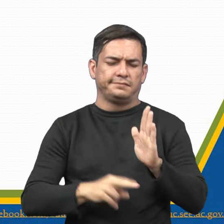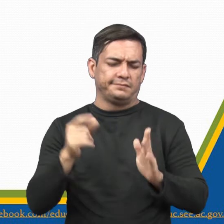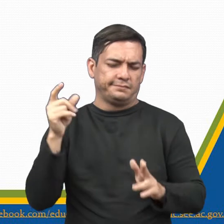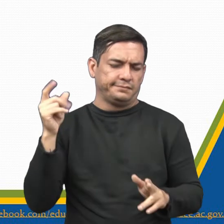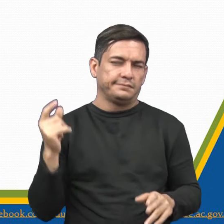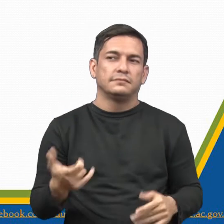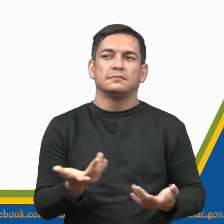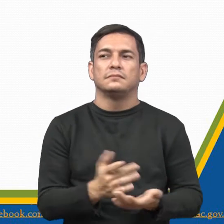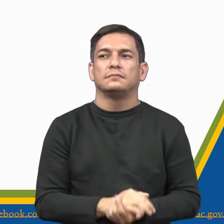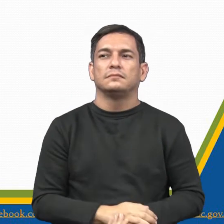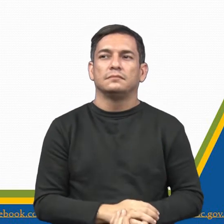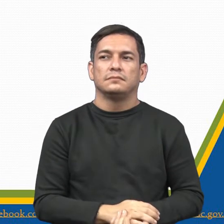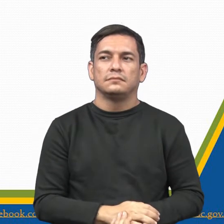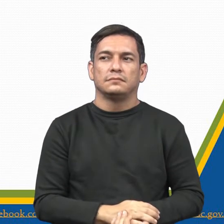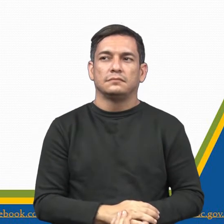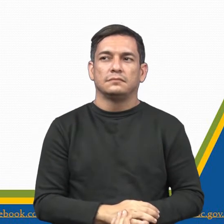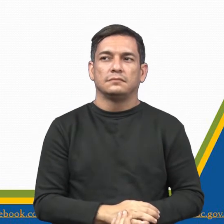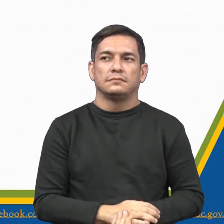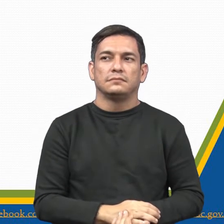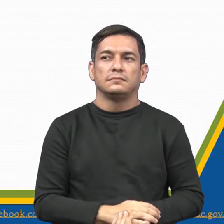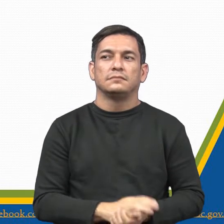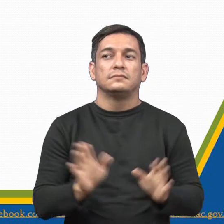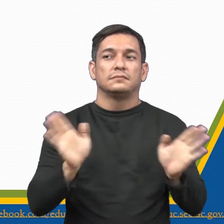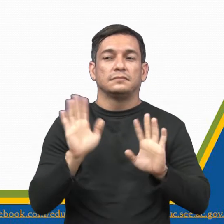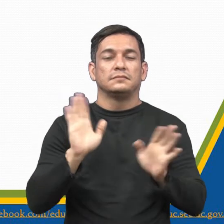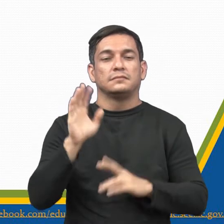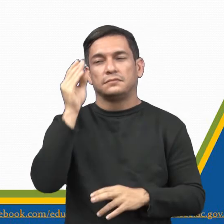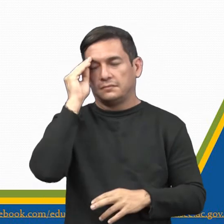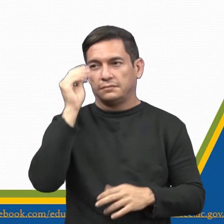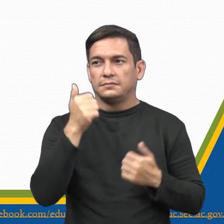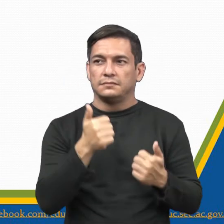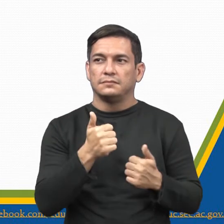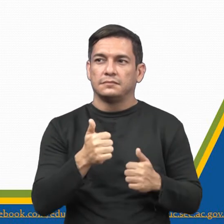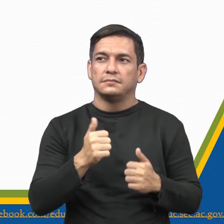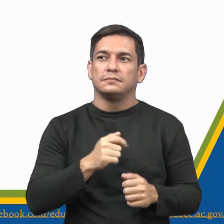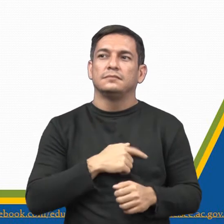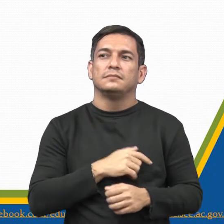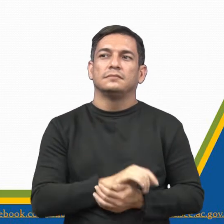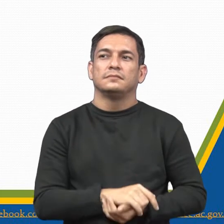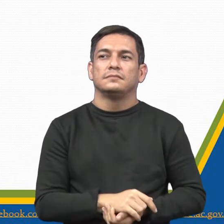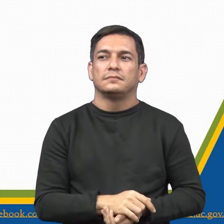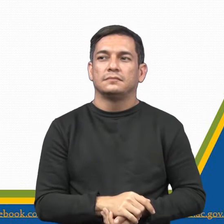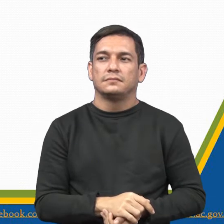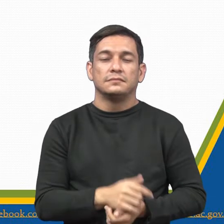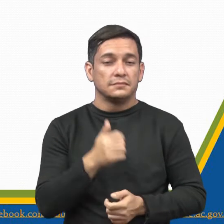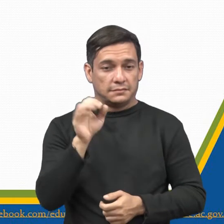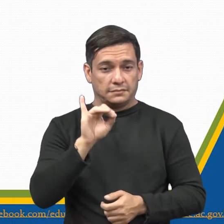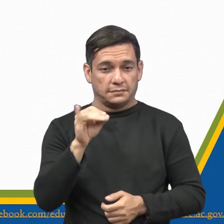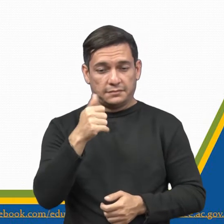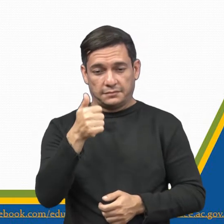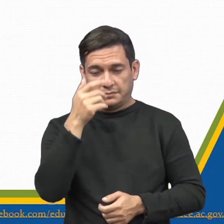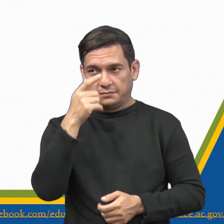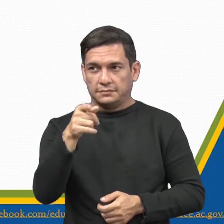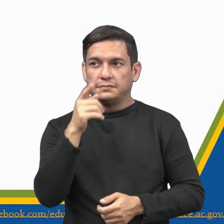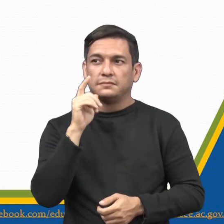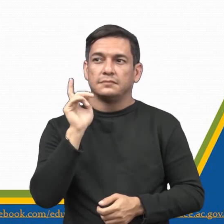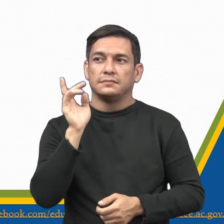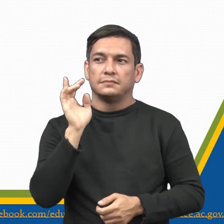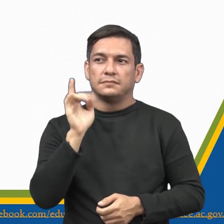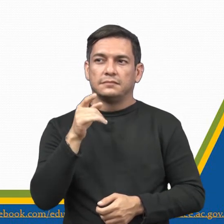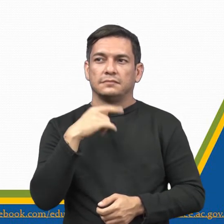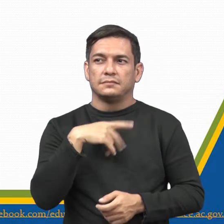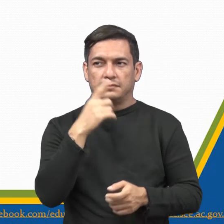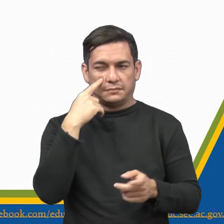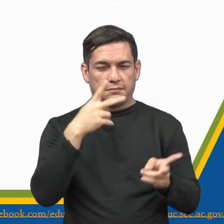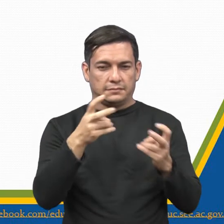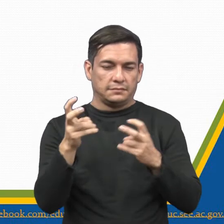tempo. Olha só o sobrinho dele. Ó. Olá, sobrinho, beleza? Ele mandando recado. Olá, sobrinho, beleza? Por acaso você está por dentro